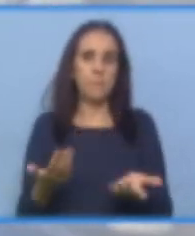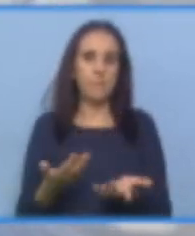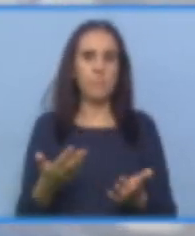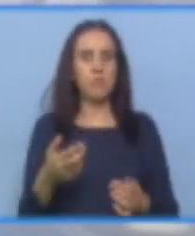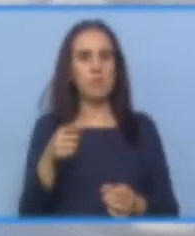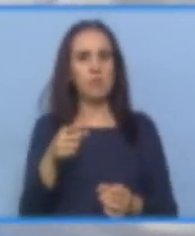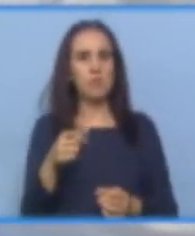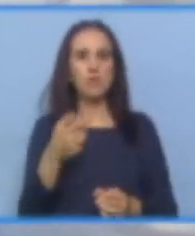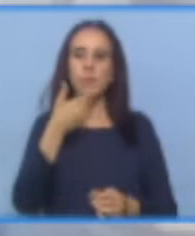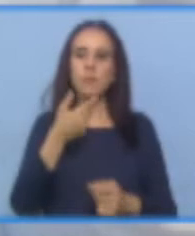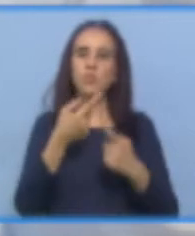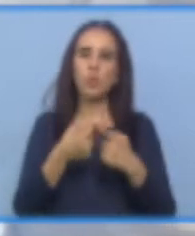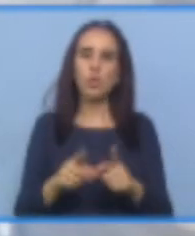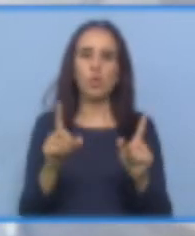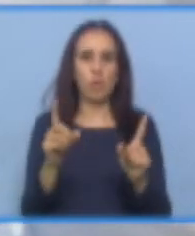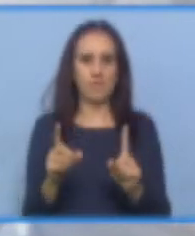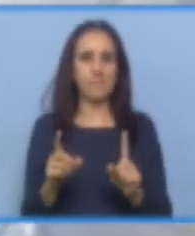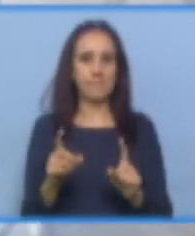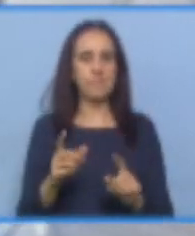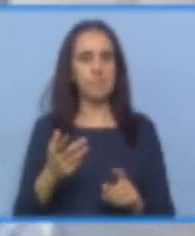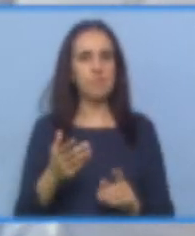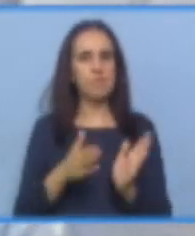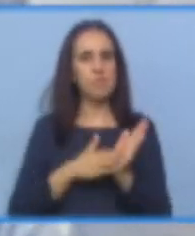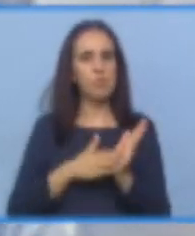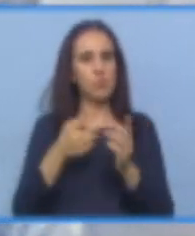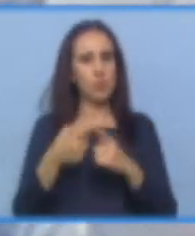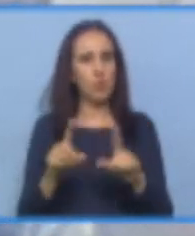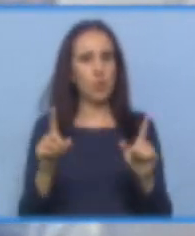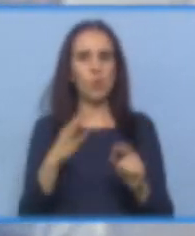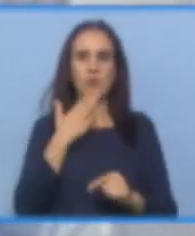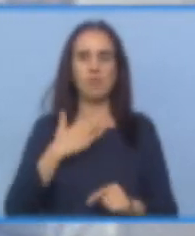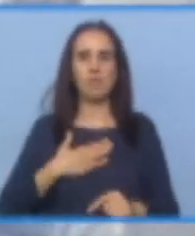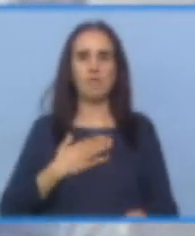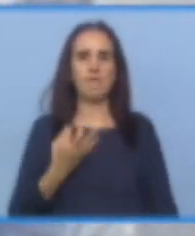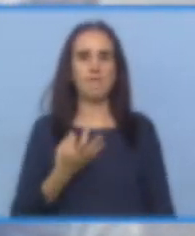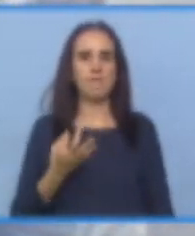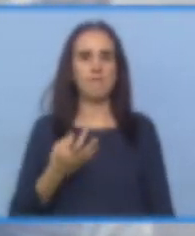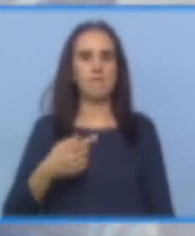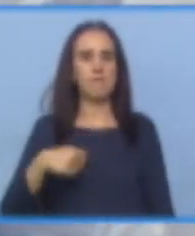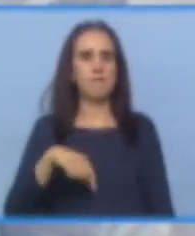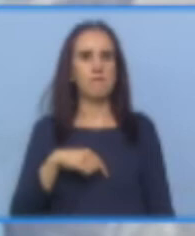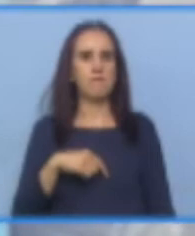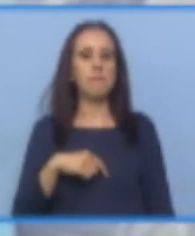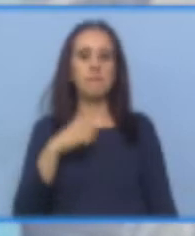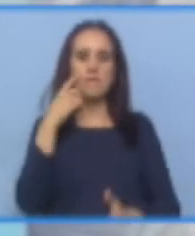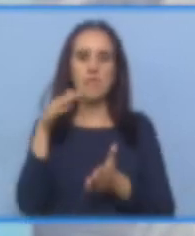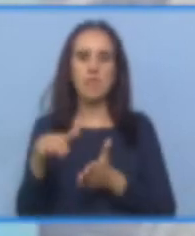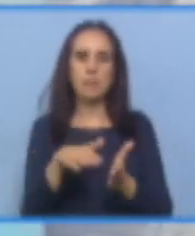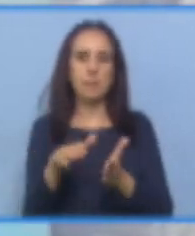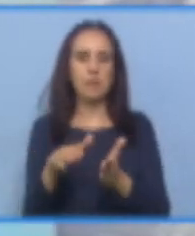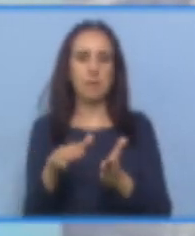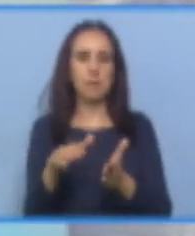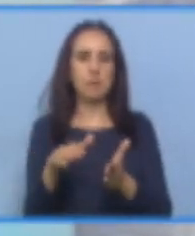ter outras experiências, ter outros testemunhos que nos permitam, efetivamente, caminhar